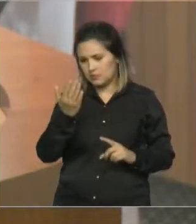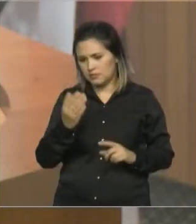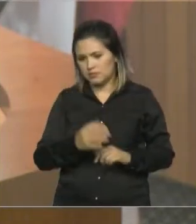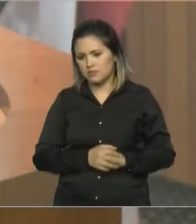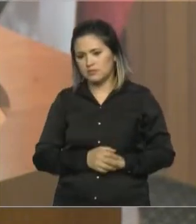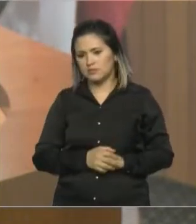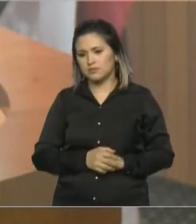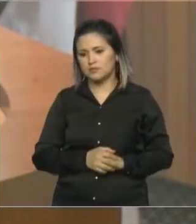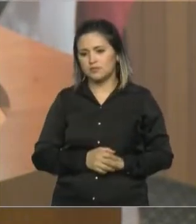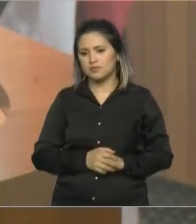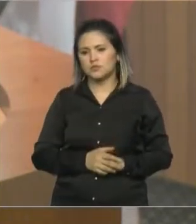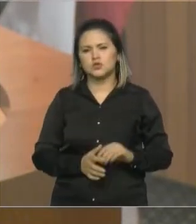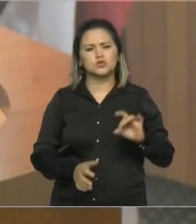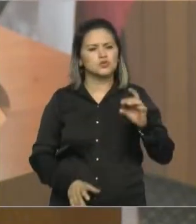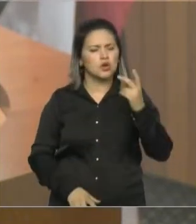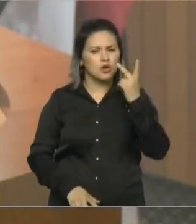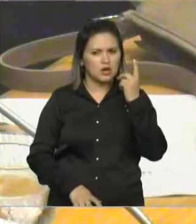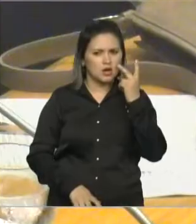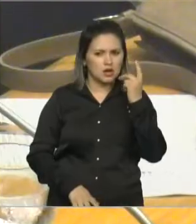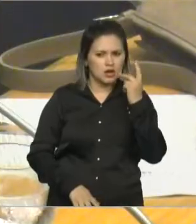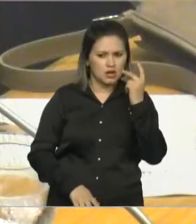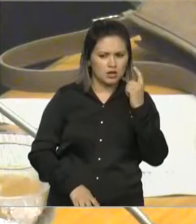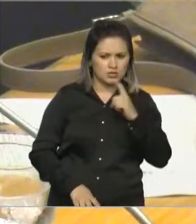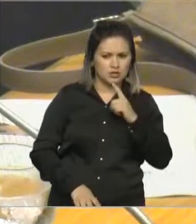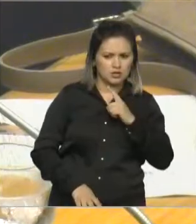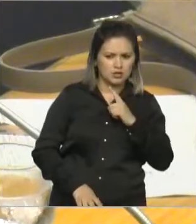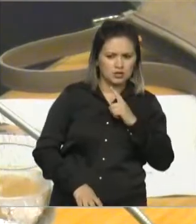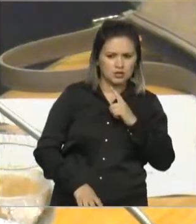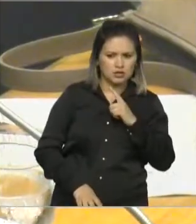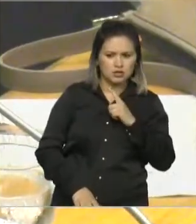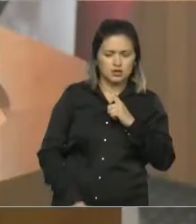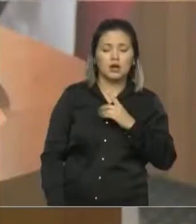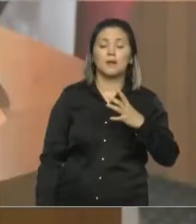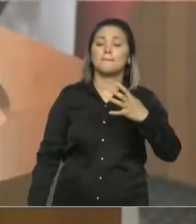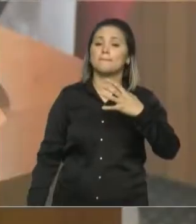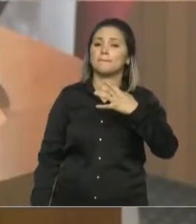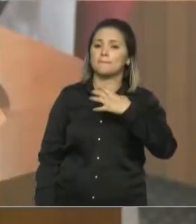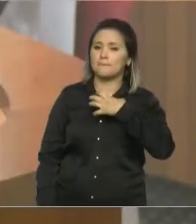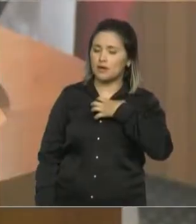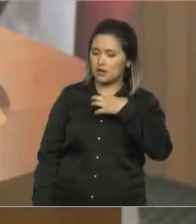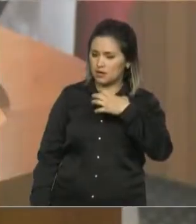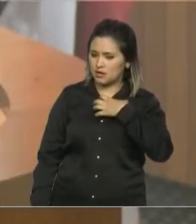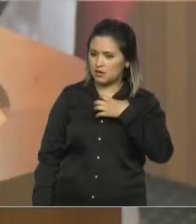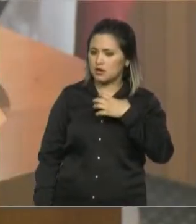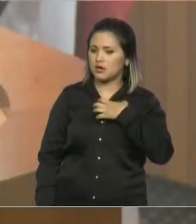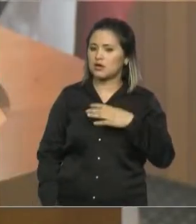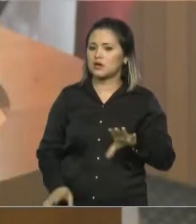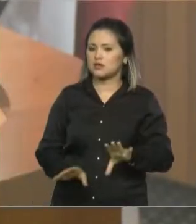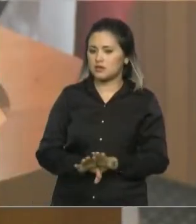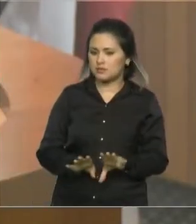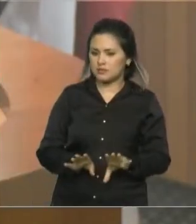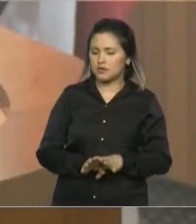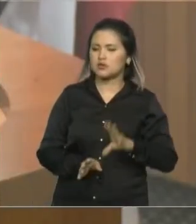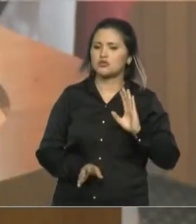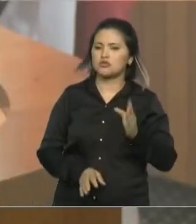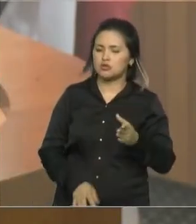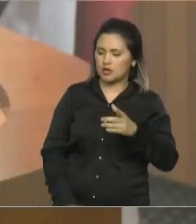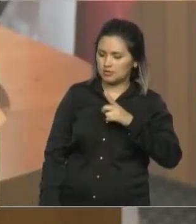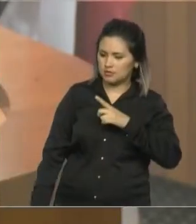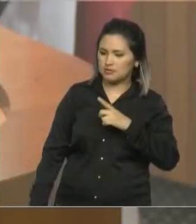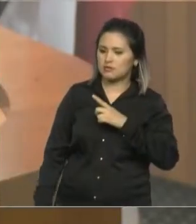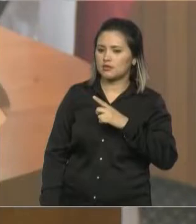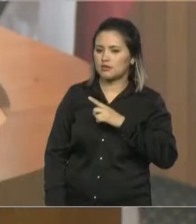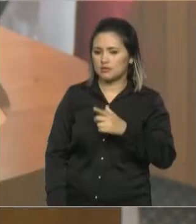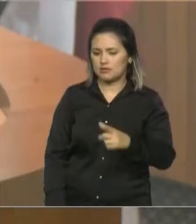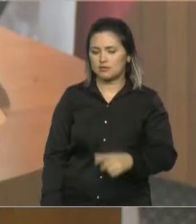Ceará que está funcionando, tem outro estado? Não, Ceará e Bahia, no Nordeste, Ceará e Bahia já implantaram esse modelo de consórcios